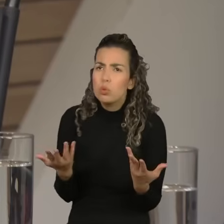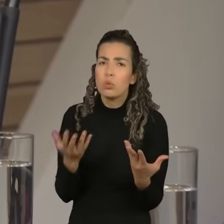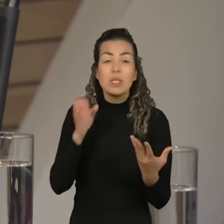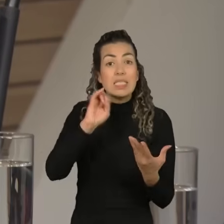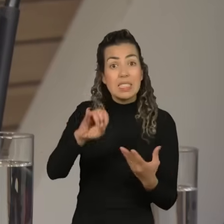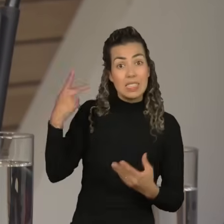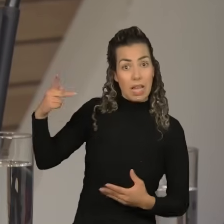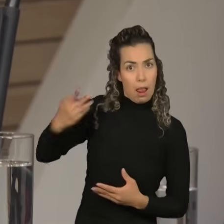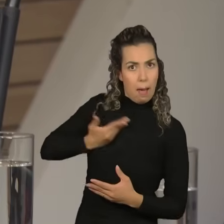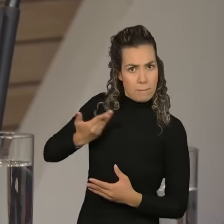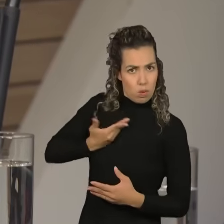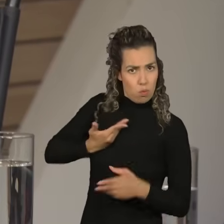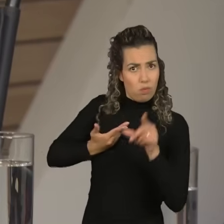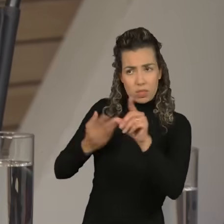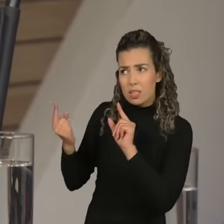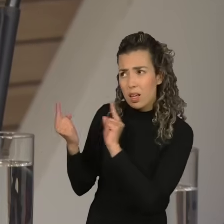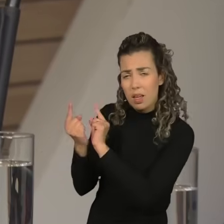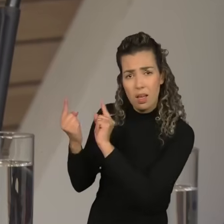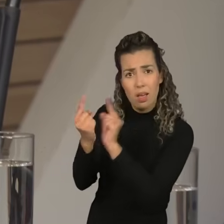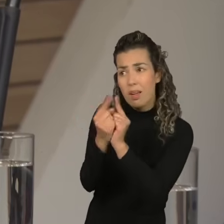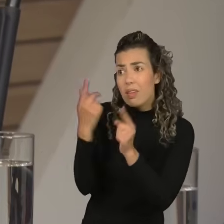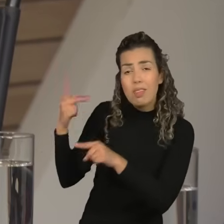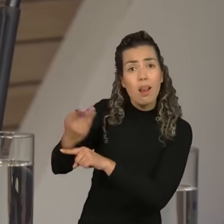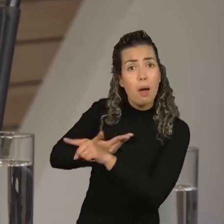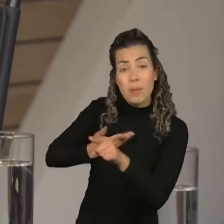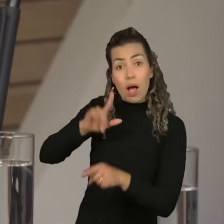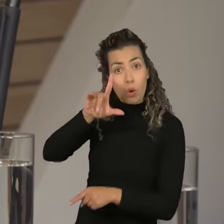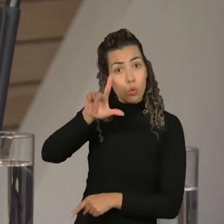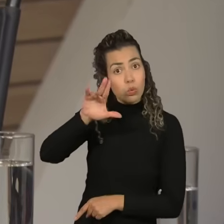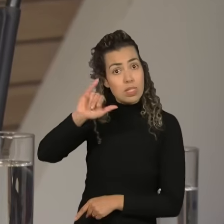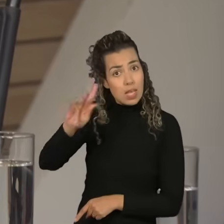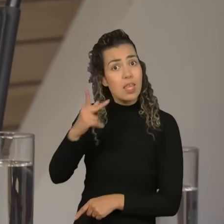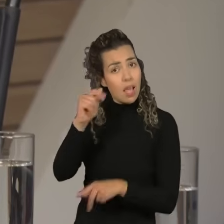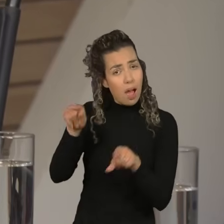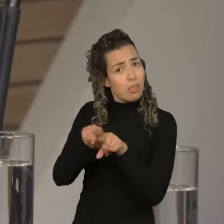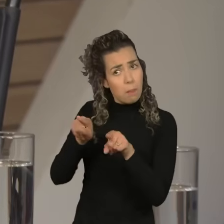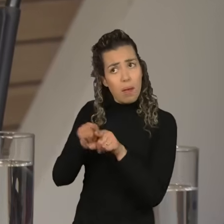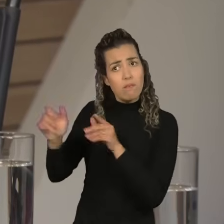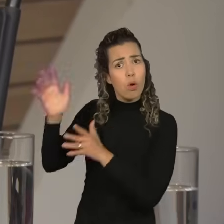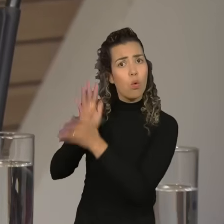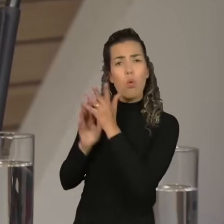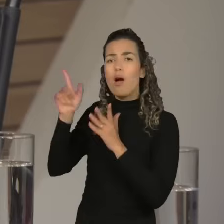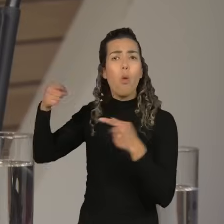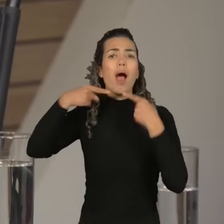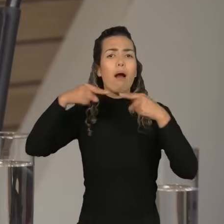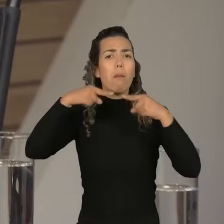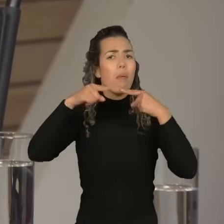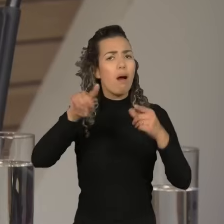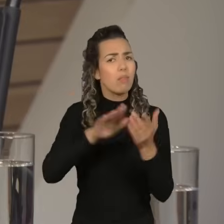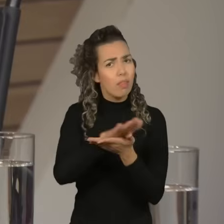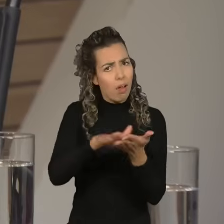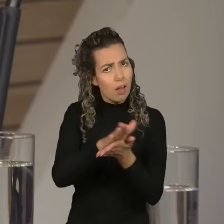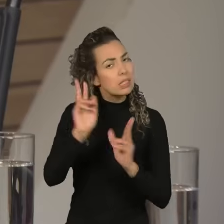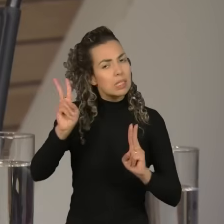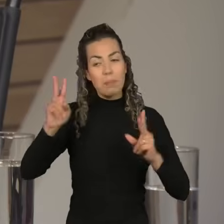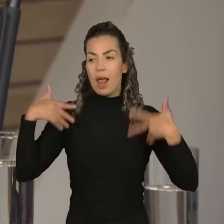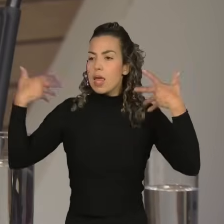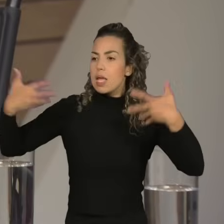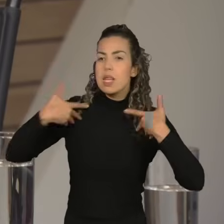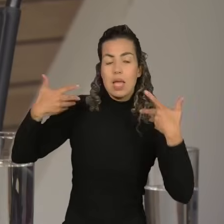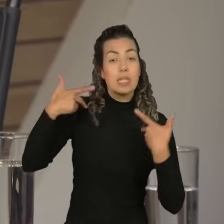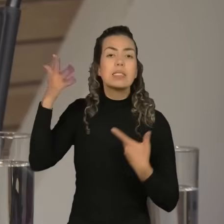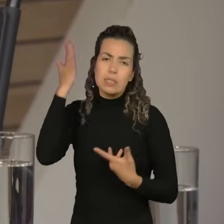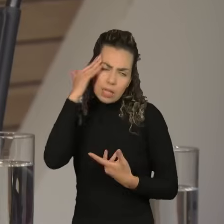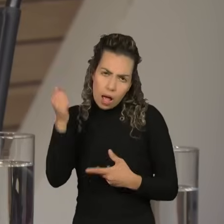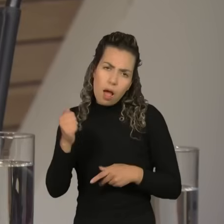os amigos do Cazuza, a própria Lucia fala que ele não reclamava de nada, ele trazia muita alegria. Então, ele sabia da